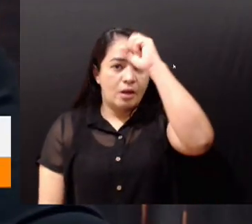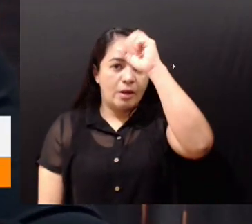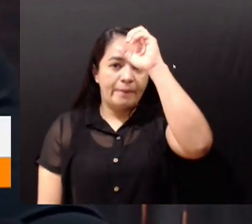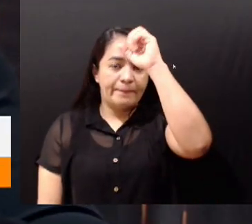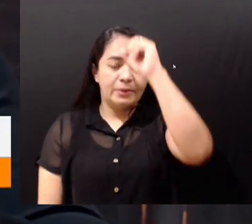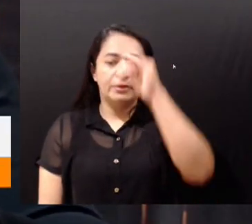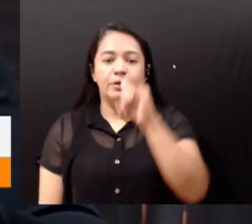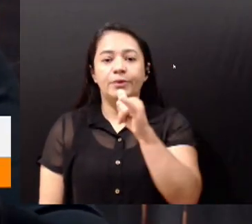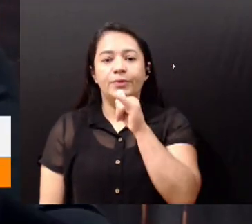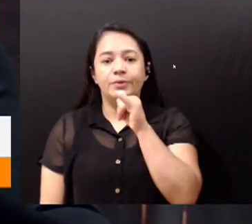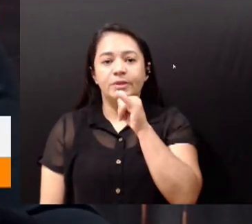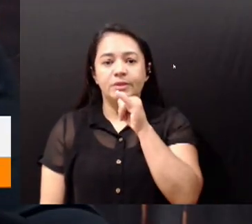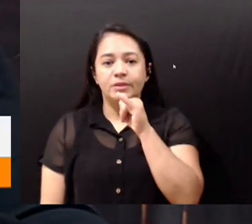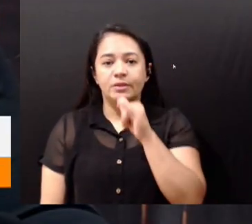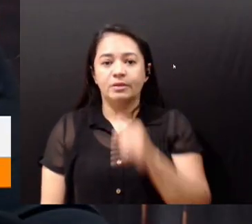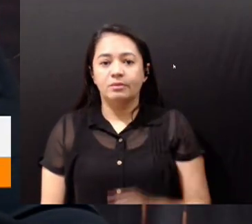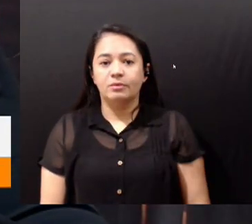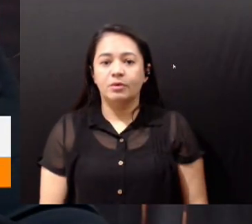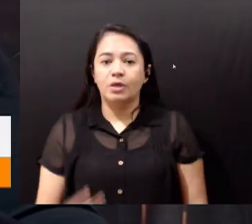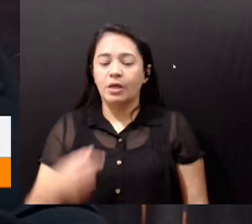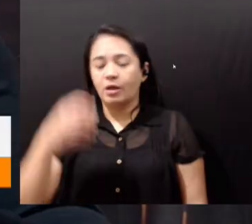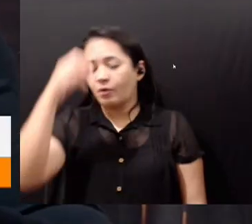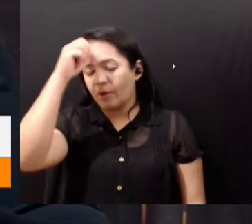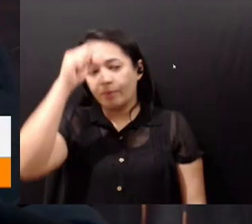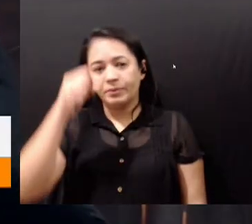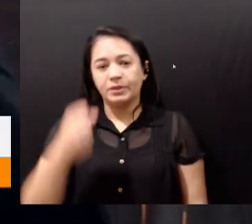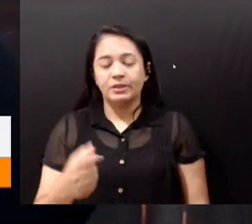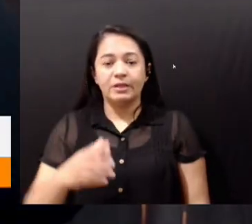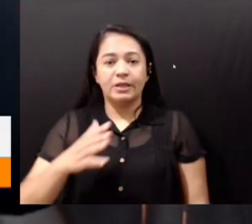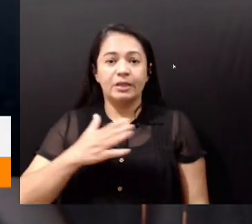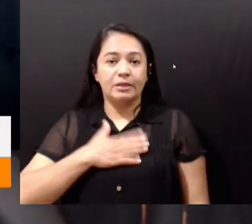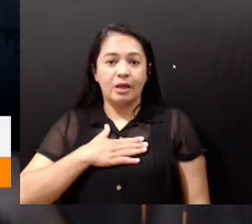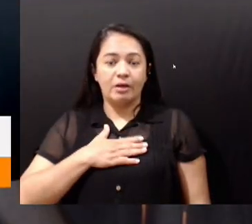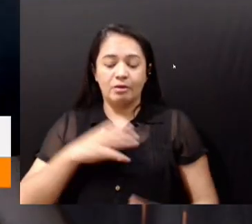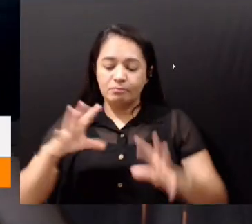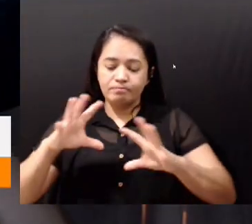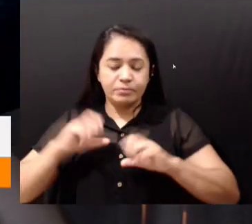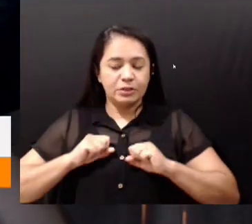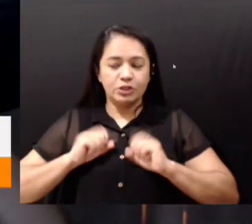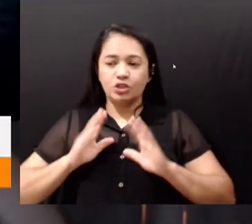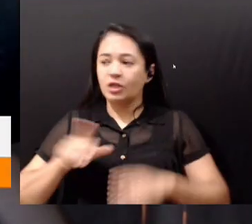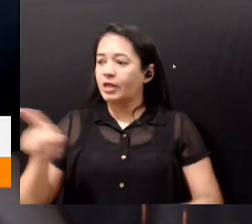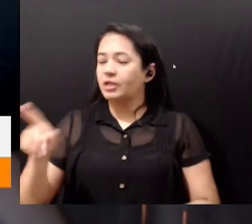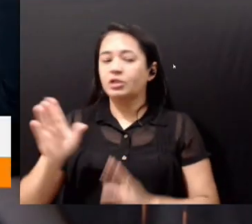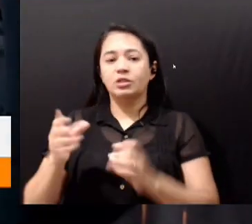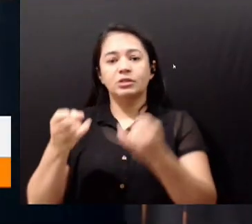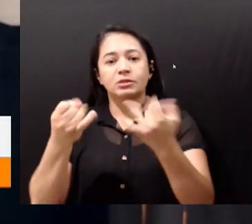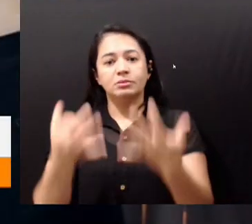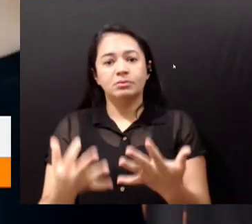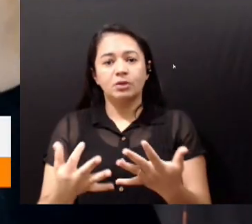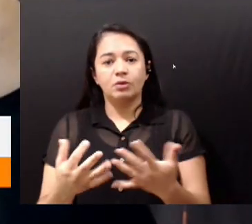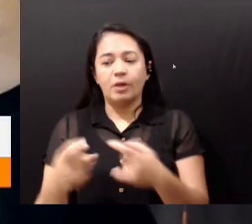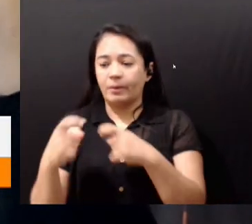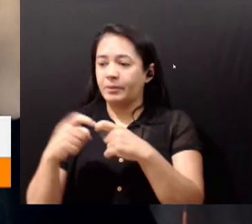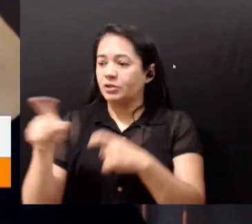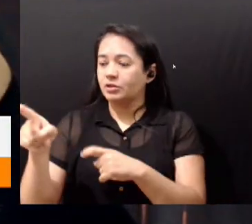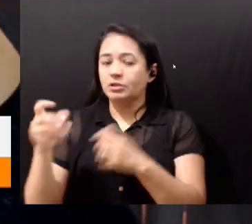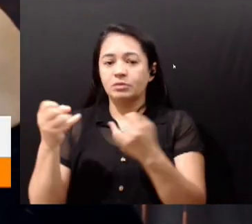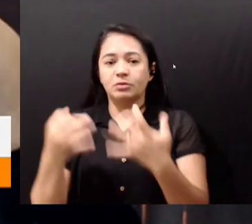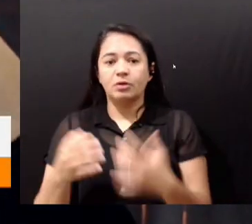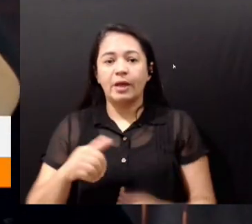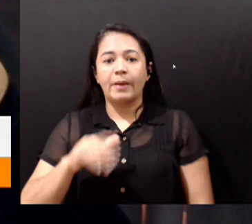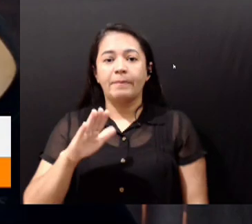de lidar com isso, é algo que está em mim de uma forma já, como a doutora falou, né, é muito mais, está na